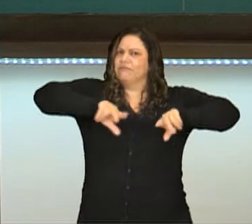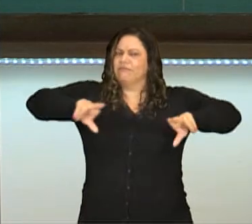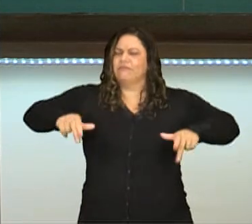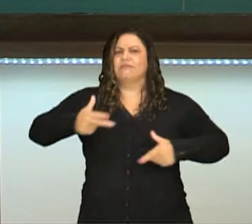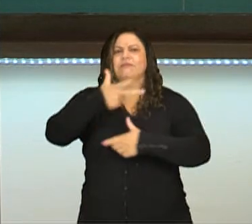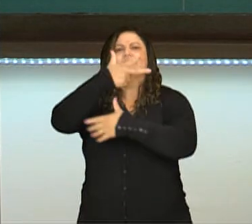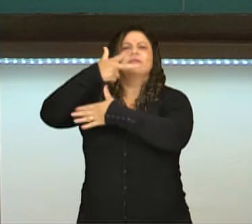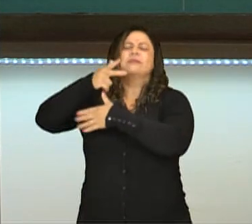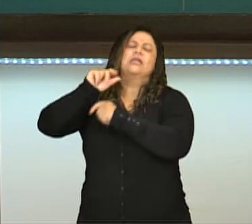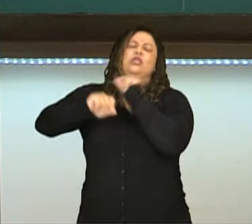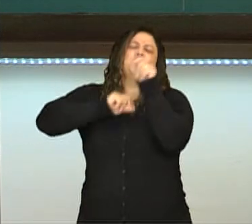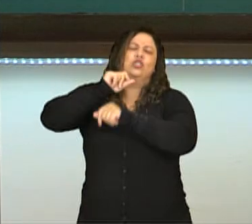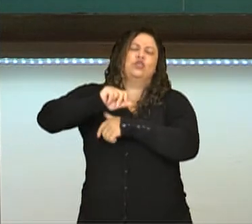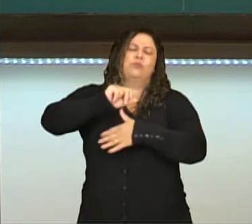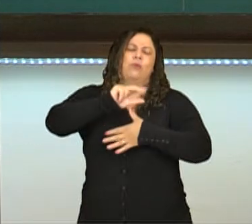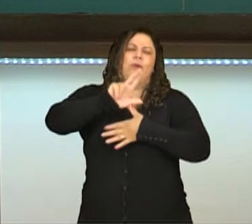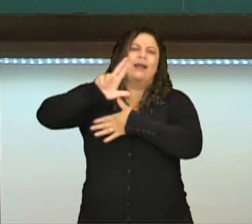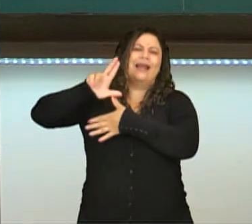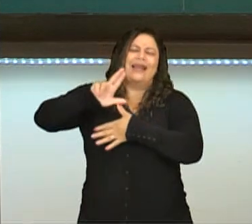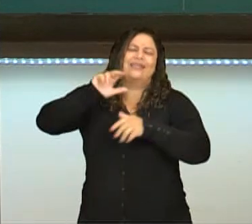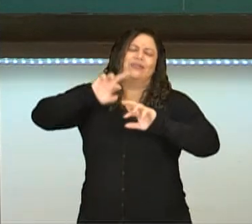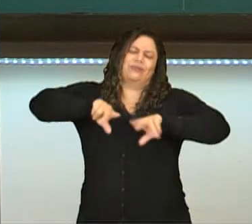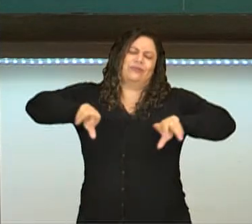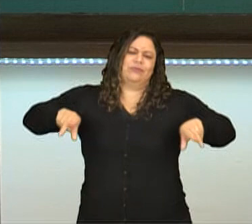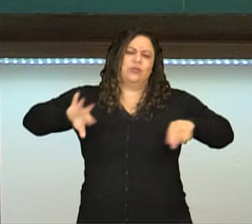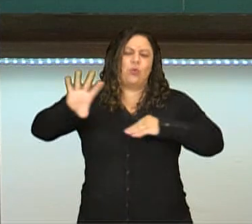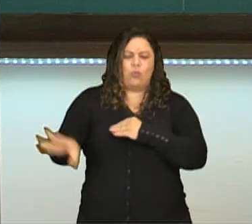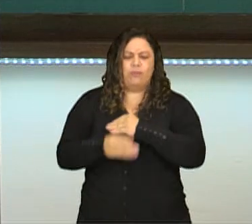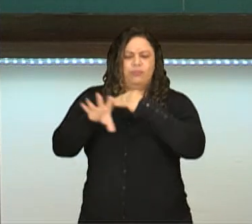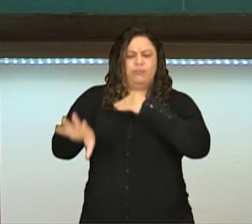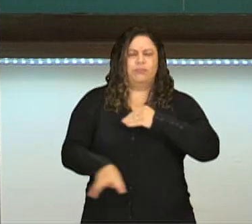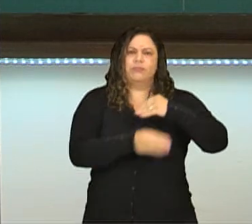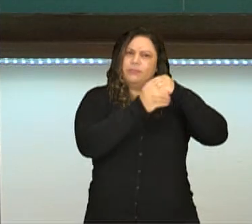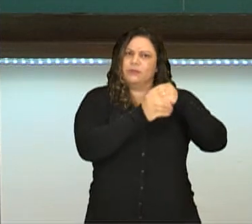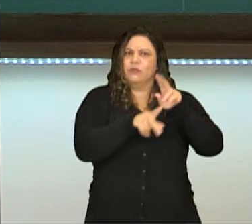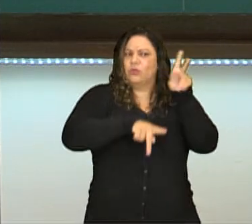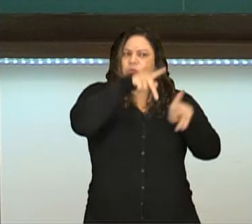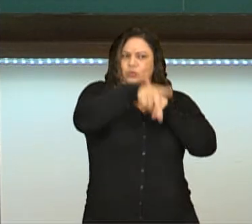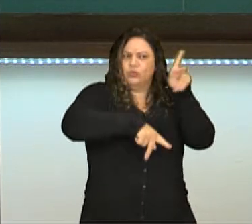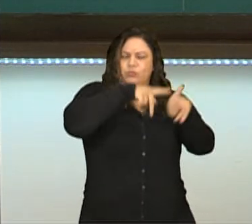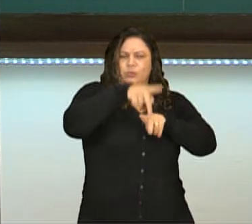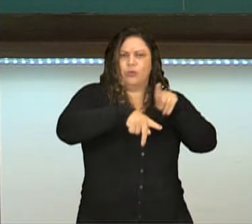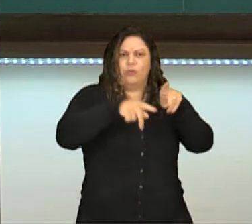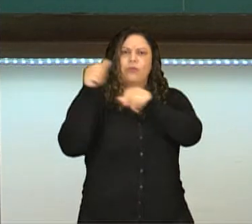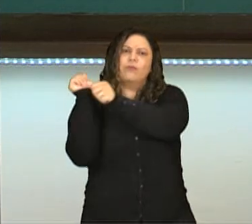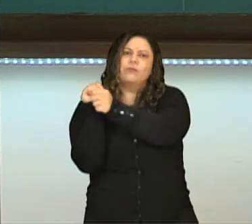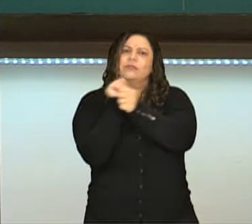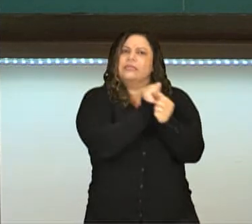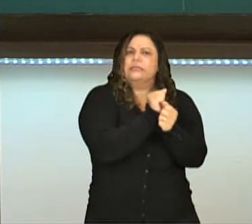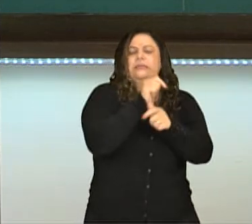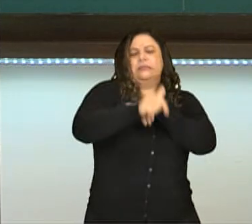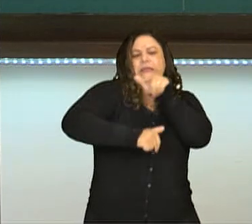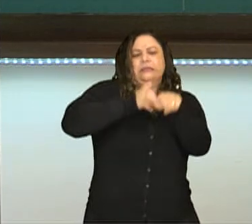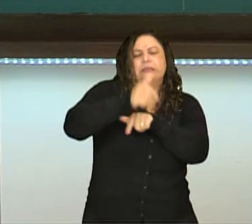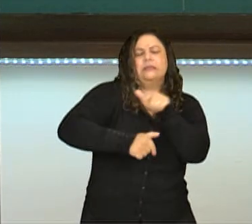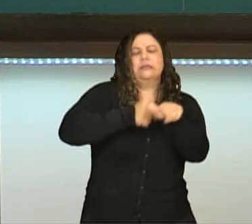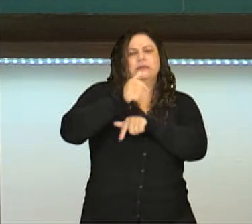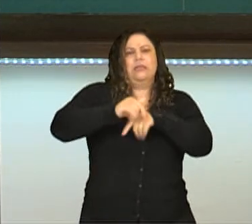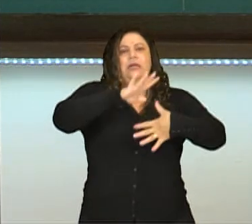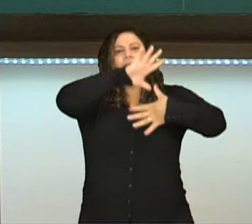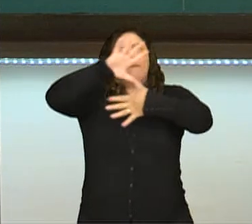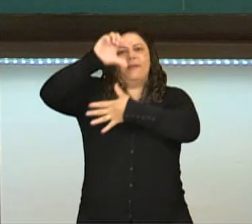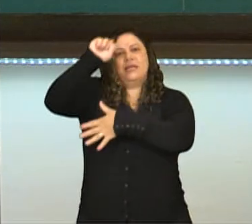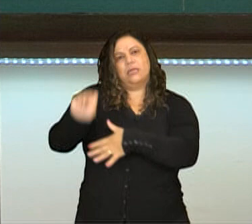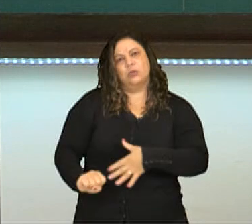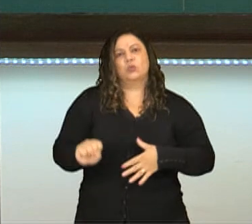eles incorporam a questão da cultura africana, desse povo que foi trazido para trabalhar como escravo aqui na América do Sul, muitos